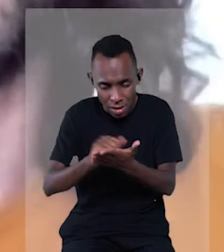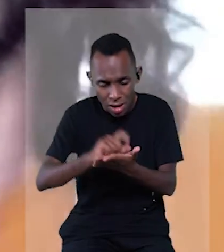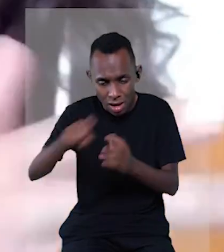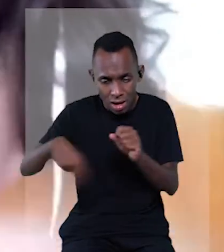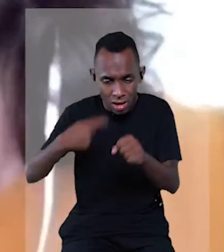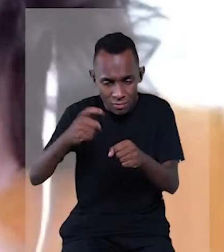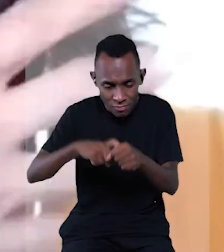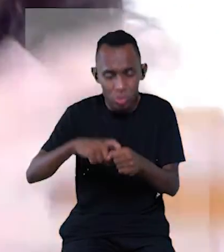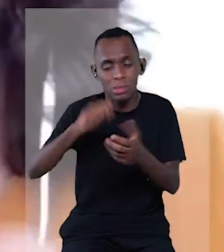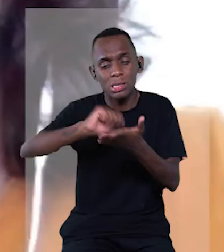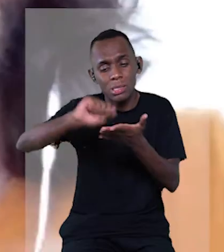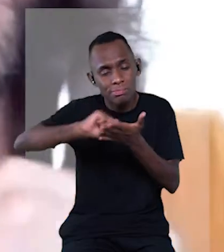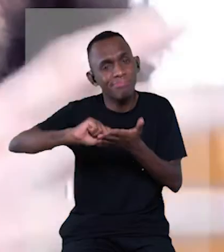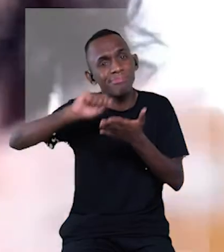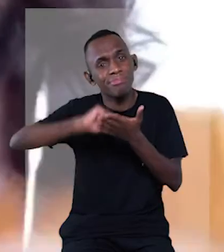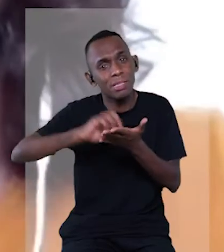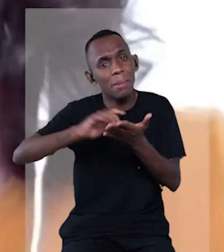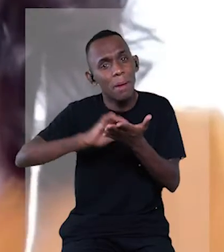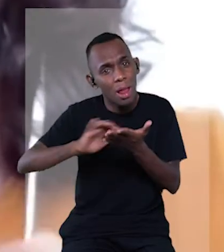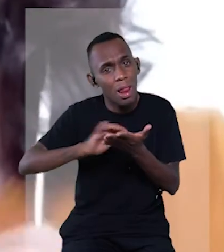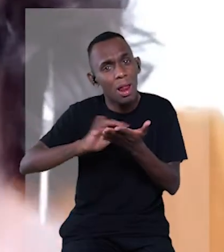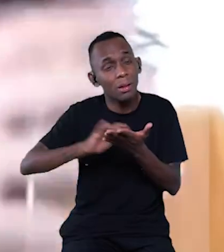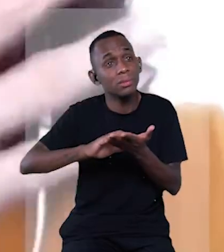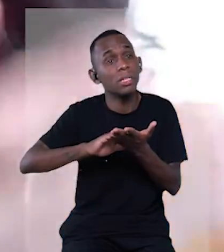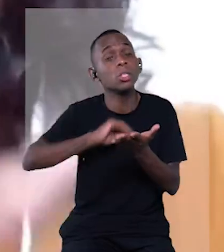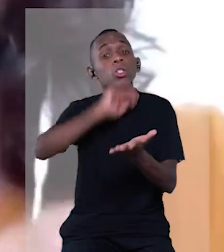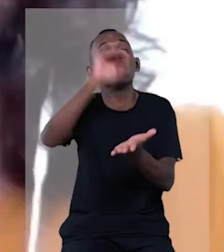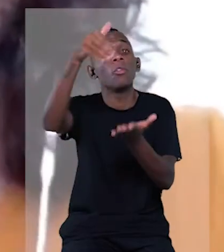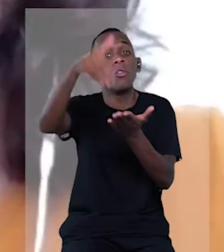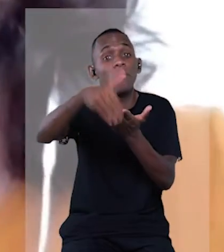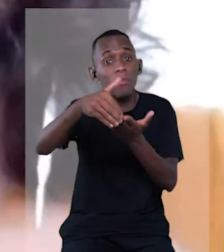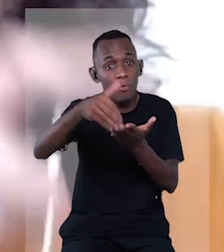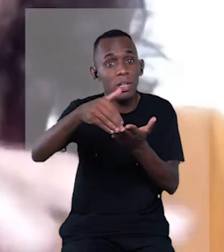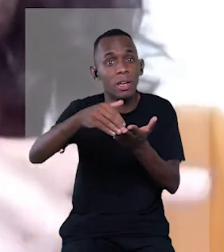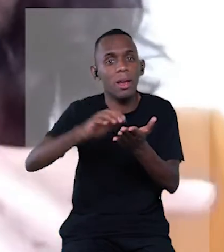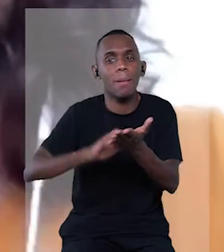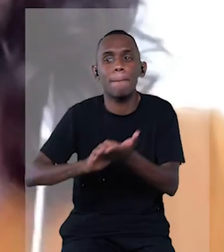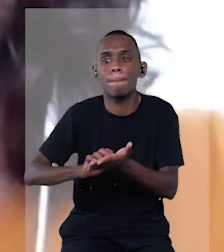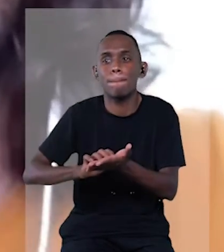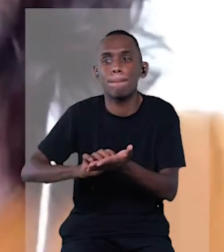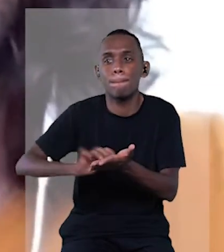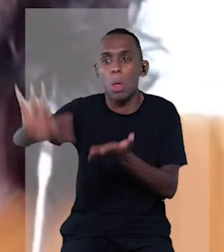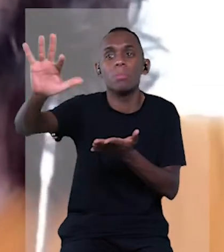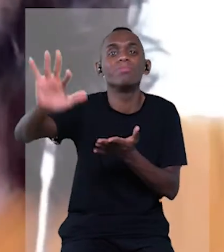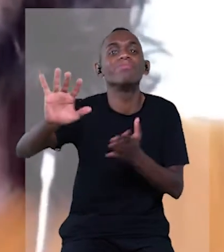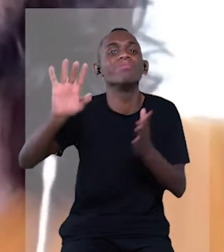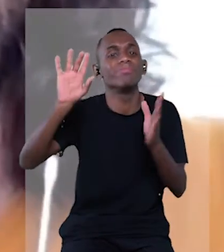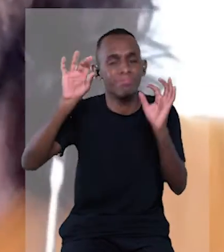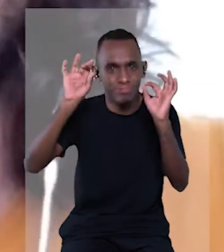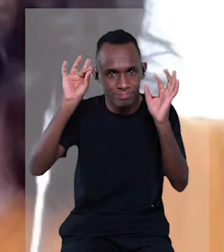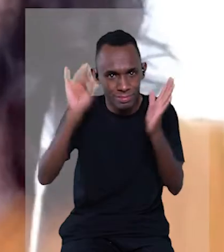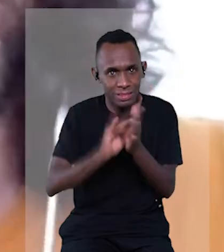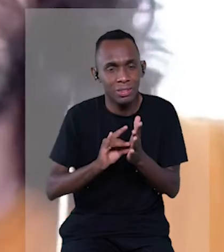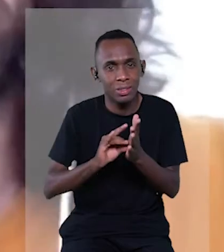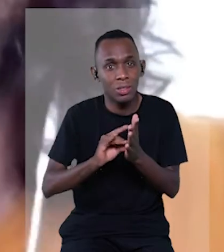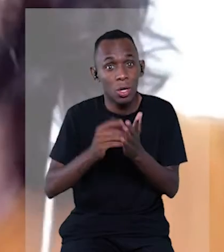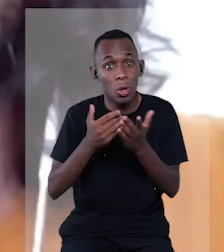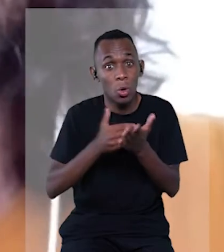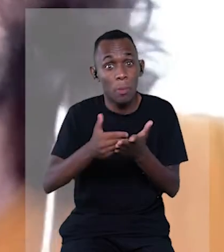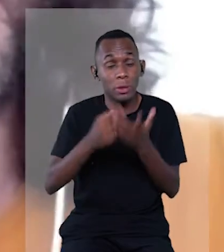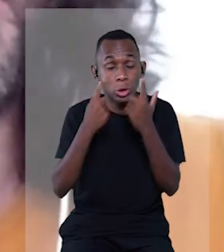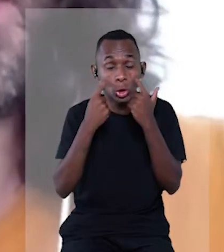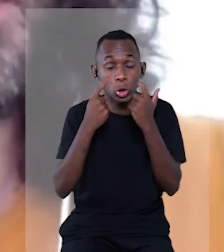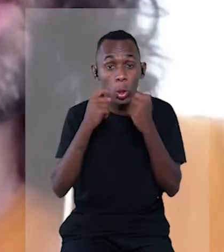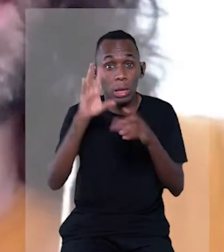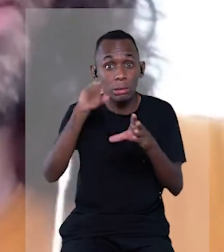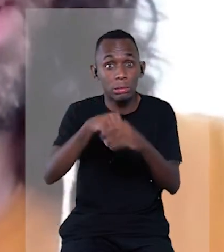escrever, e eu vou contando, narrando, e até o fim da mensagem, quando ela dá o enviar, e ela começa a chorar